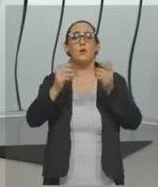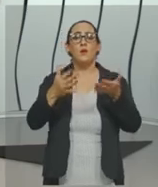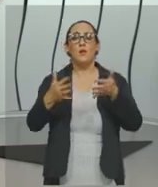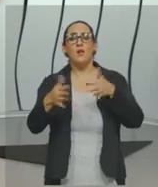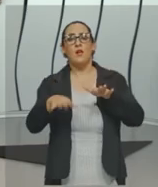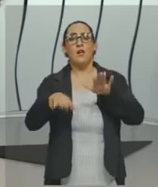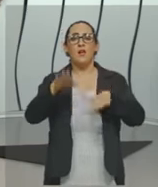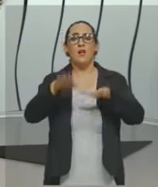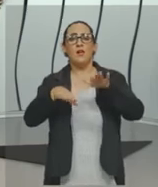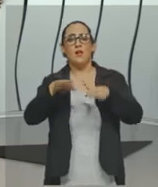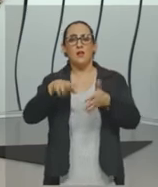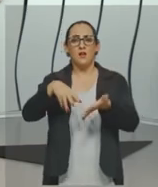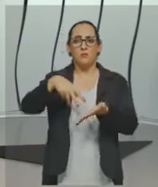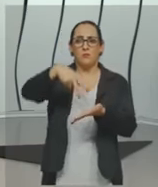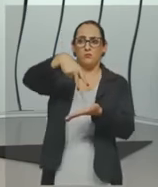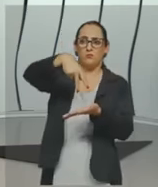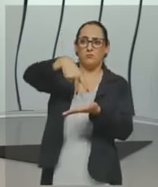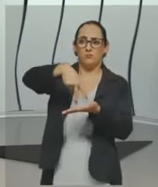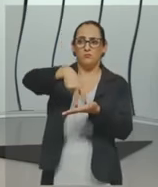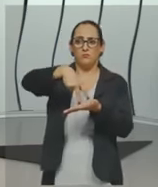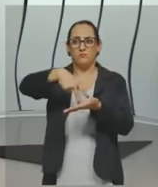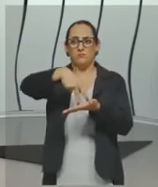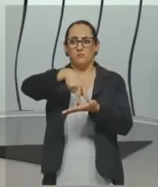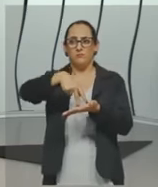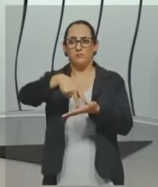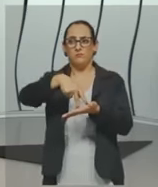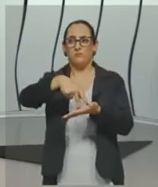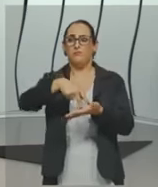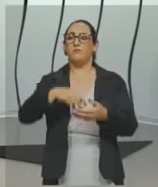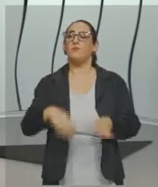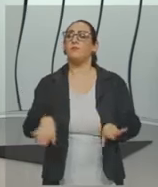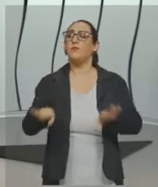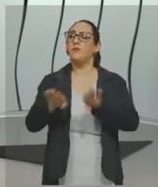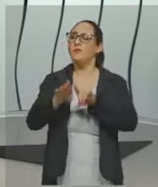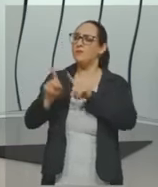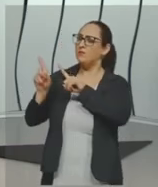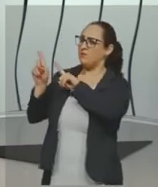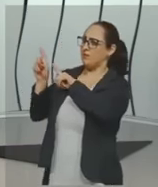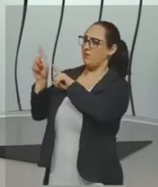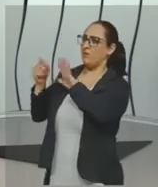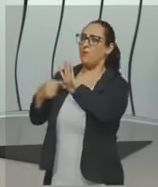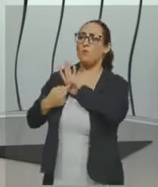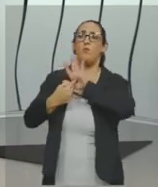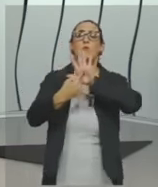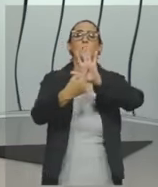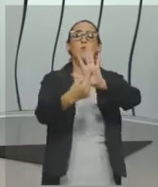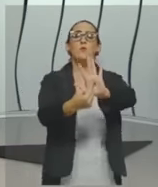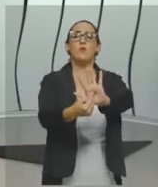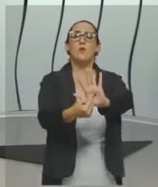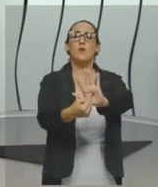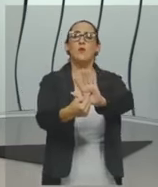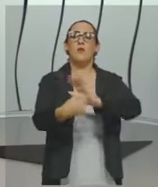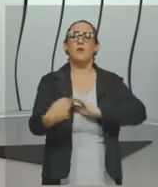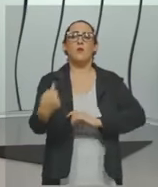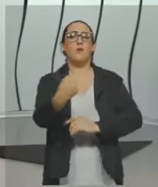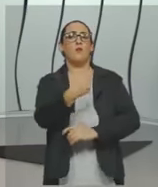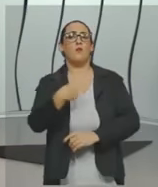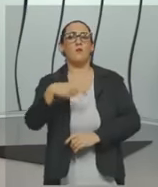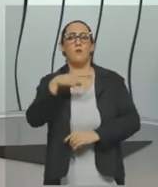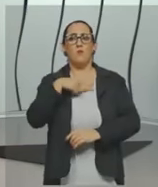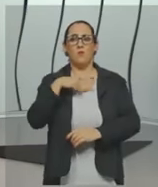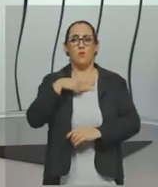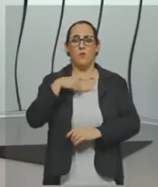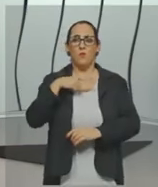desse encéfalo com as funções dele. E aqui mostrando que nós temos uma parte chamada de